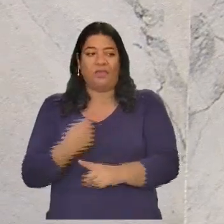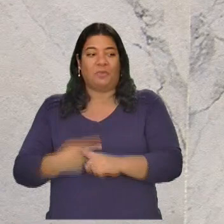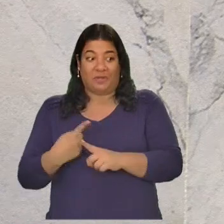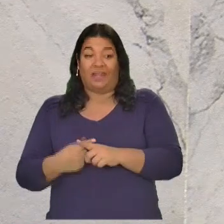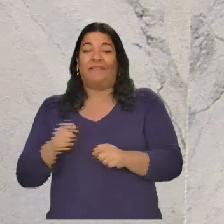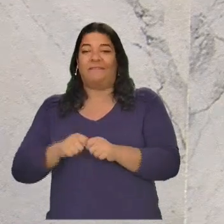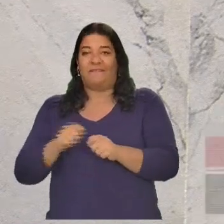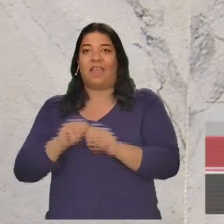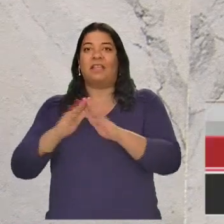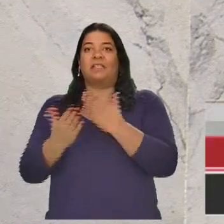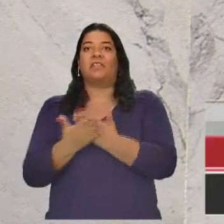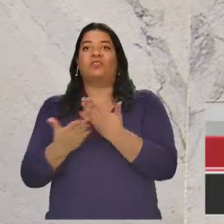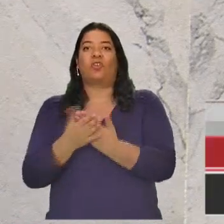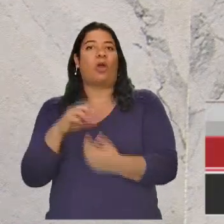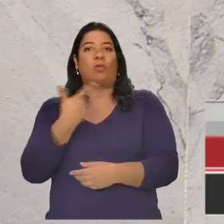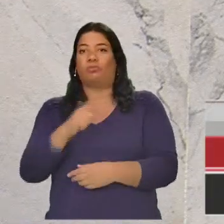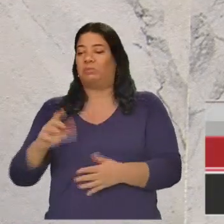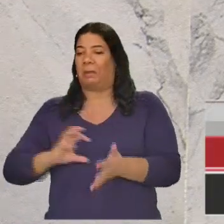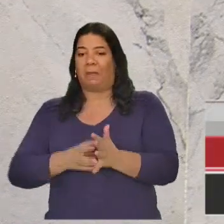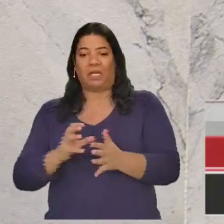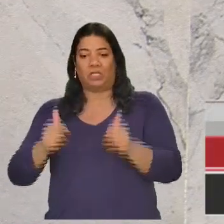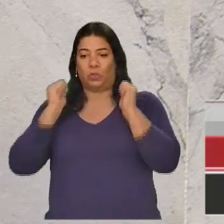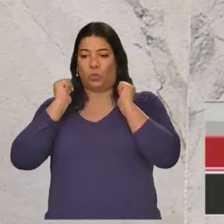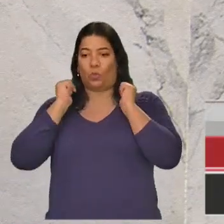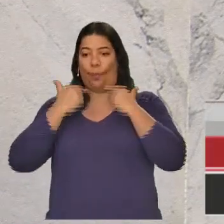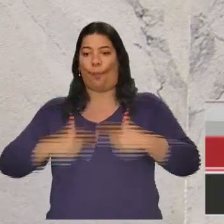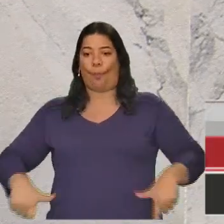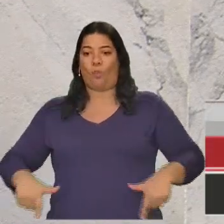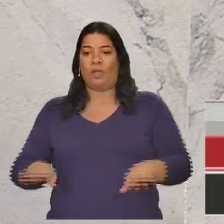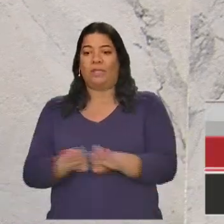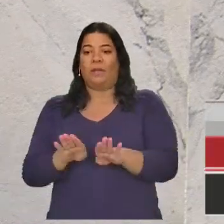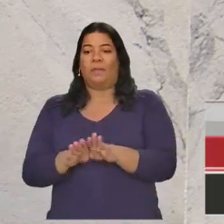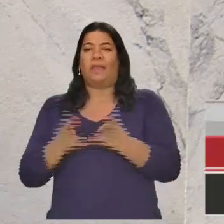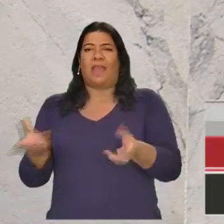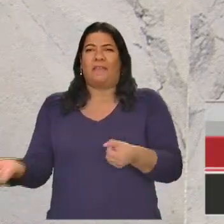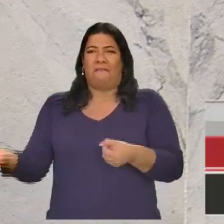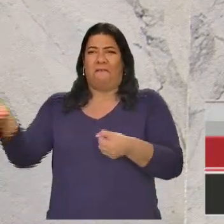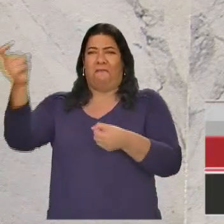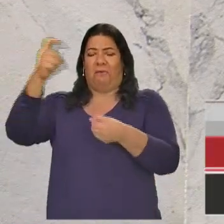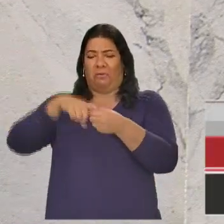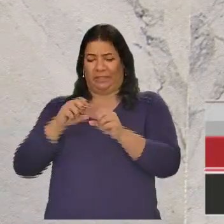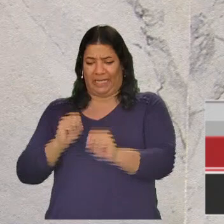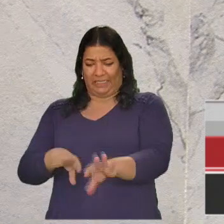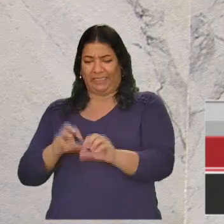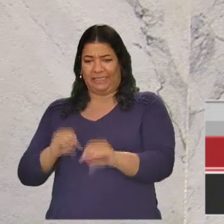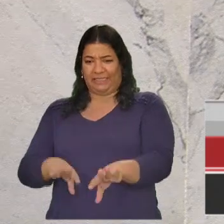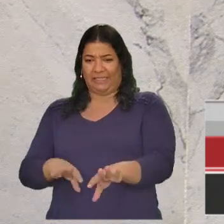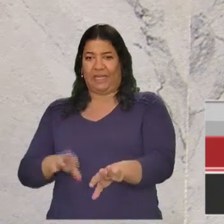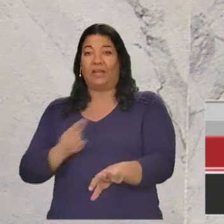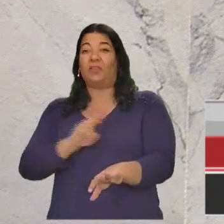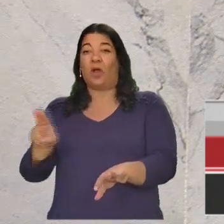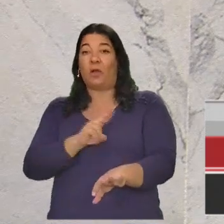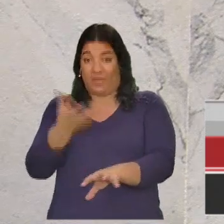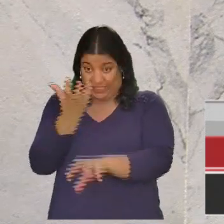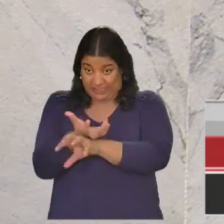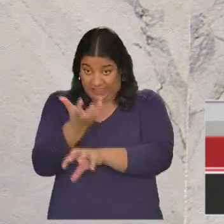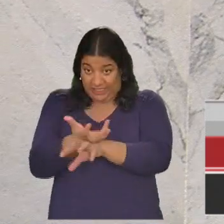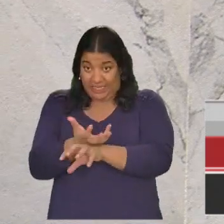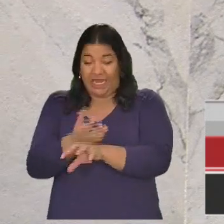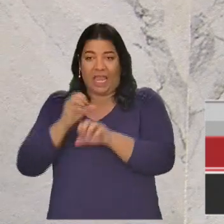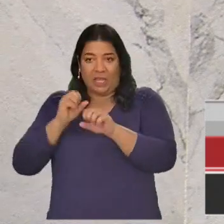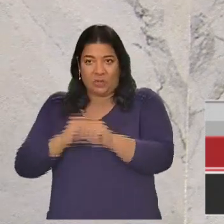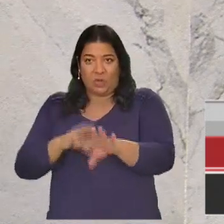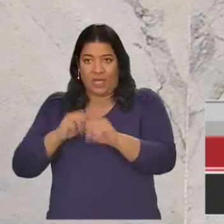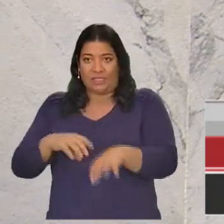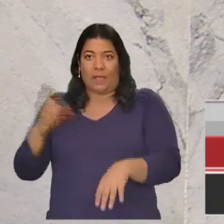professores que defende a volta de educação moral e cívica que foi introduzida no currículo escolar pelos militares